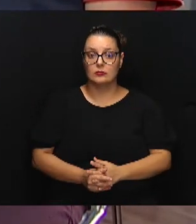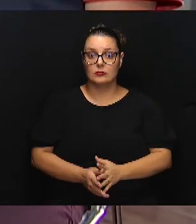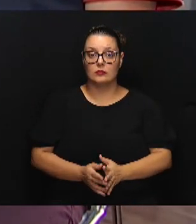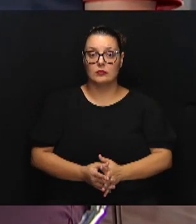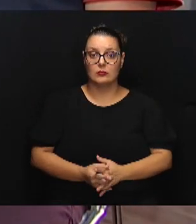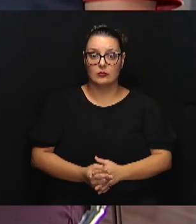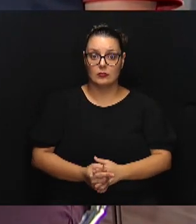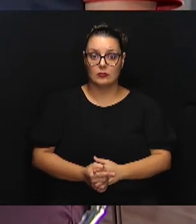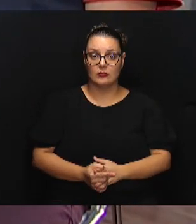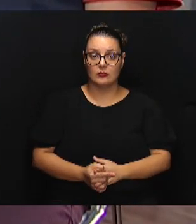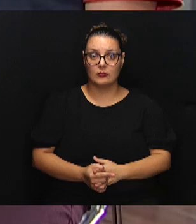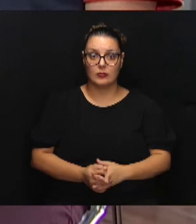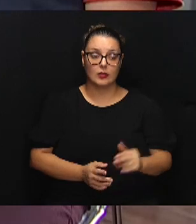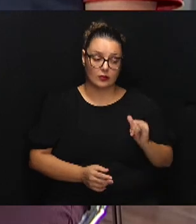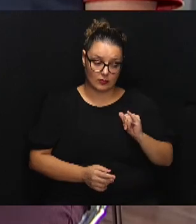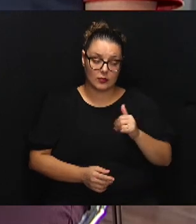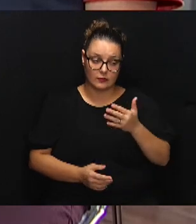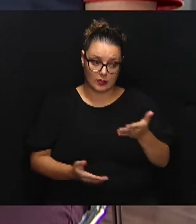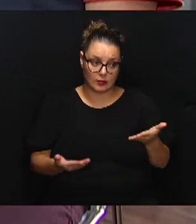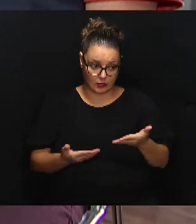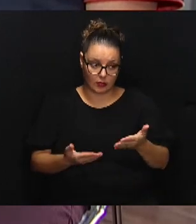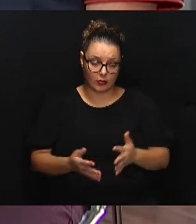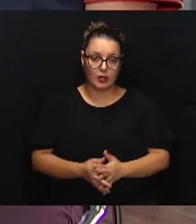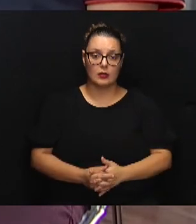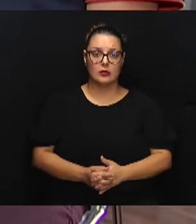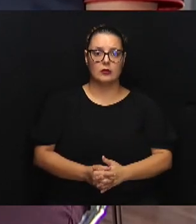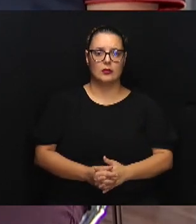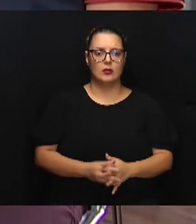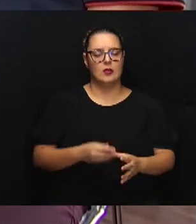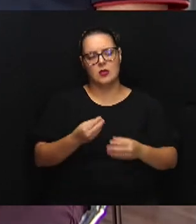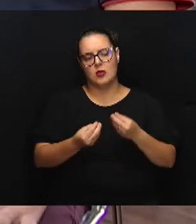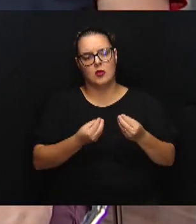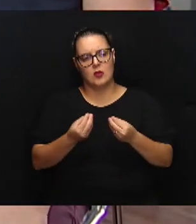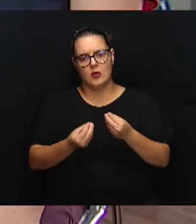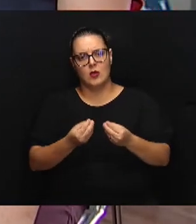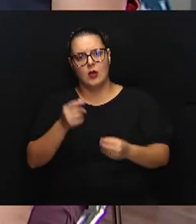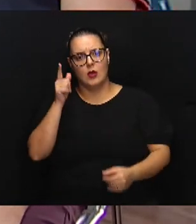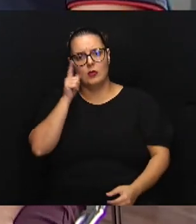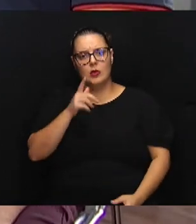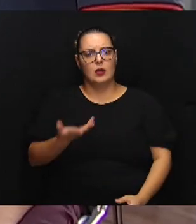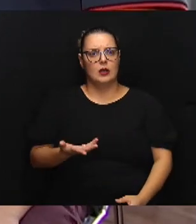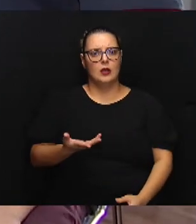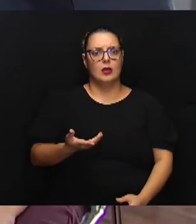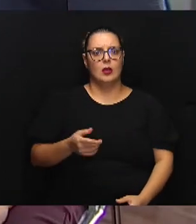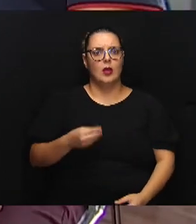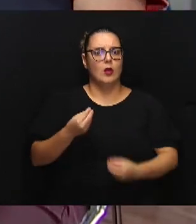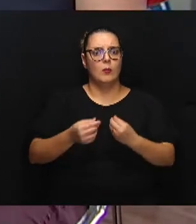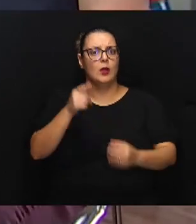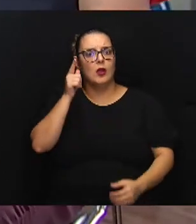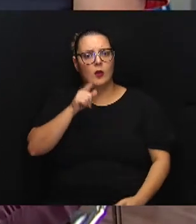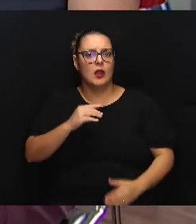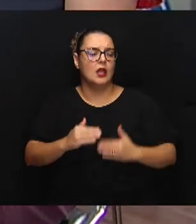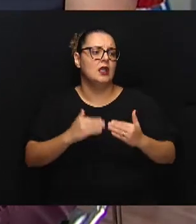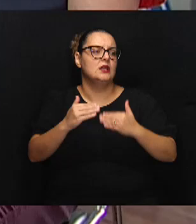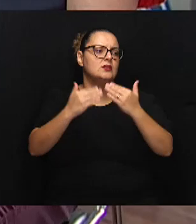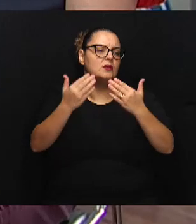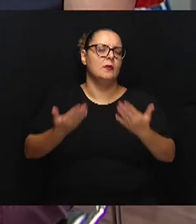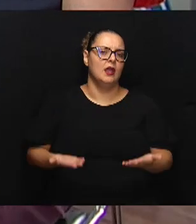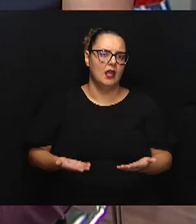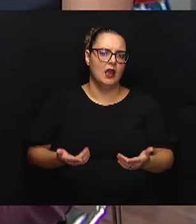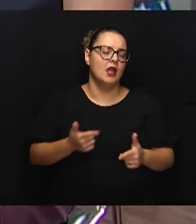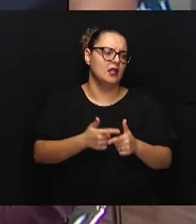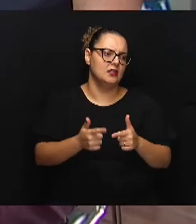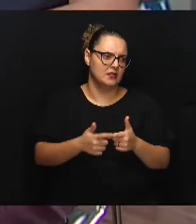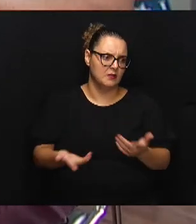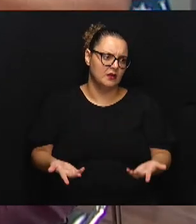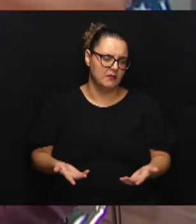que você abordou agora, como ele conseguiria, como a gente conseguiria superar esse problema,